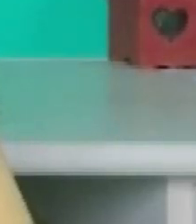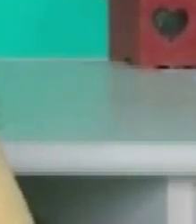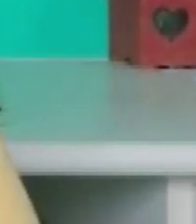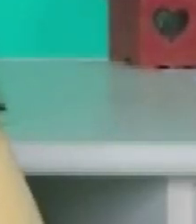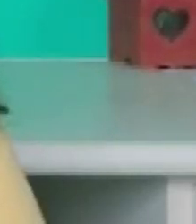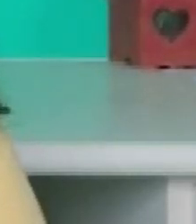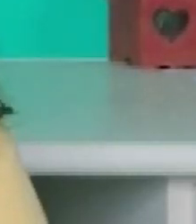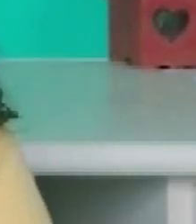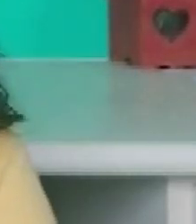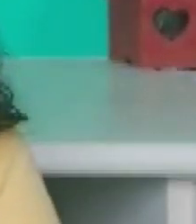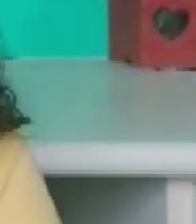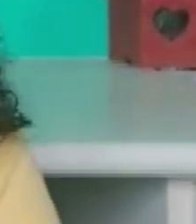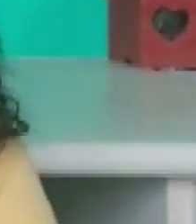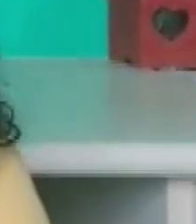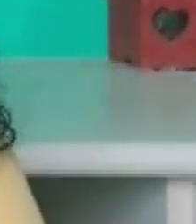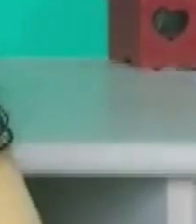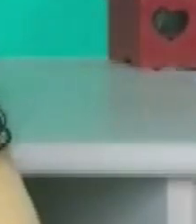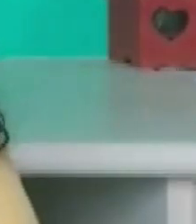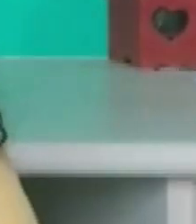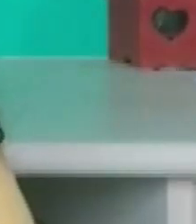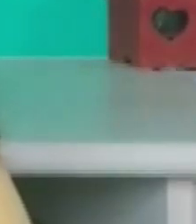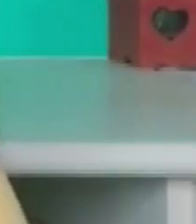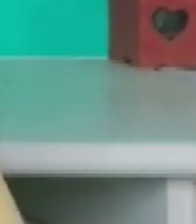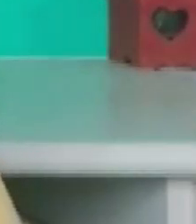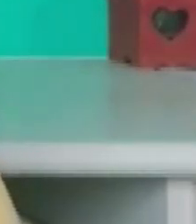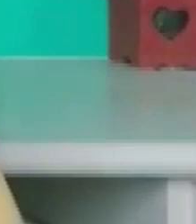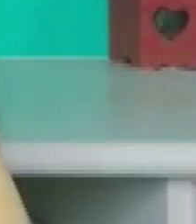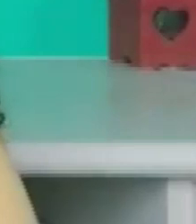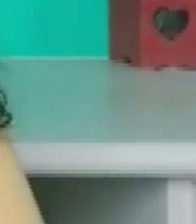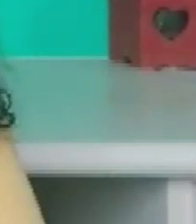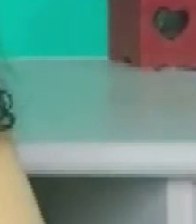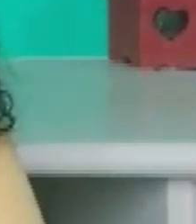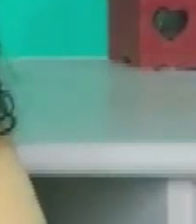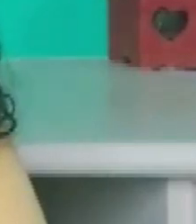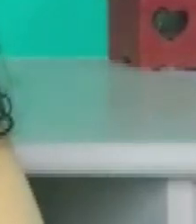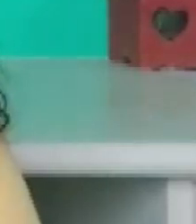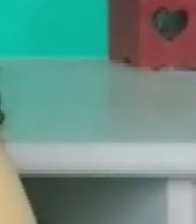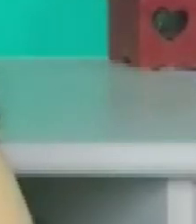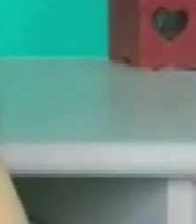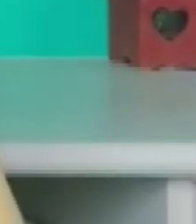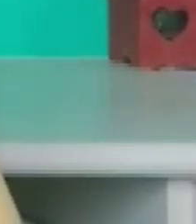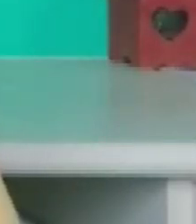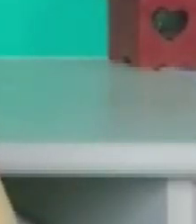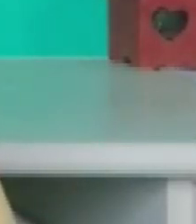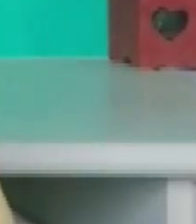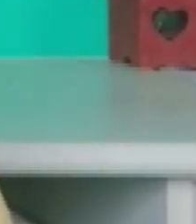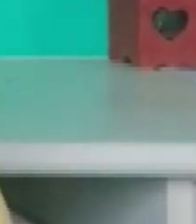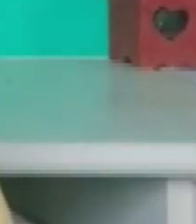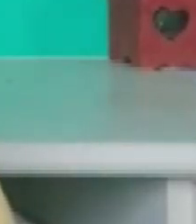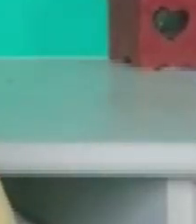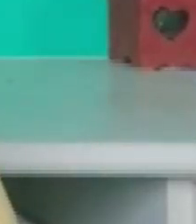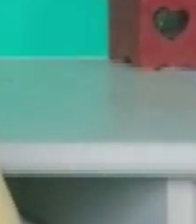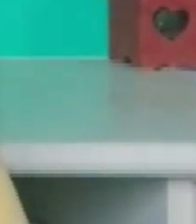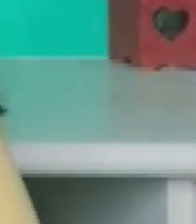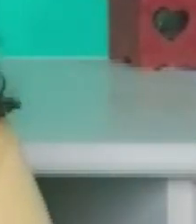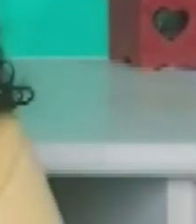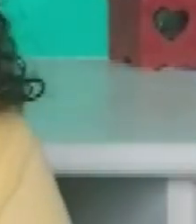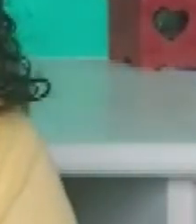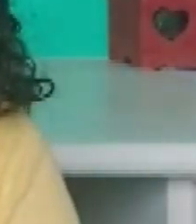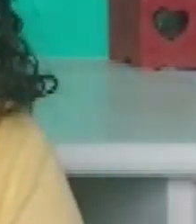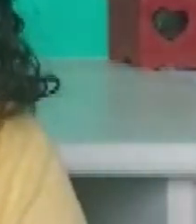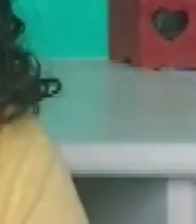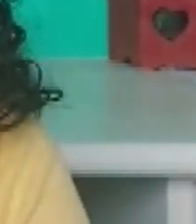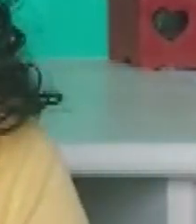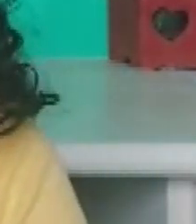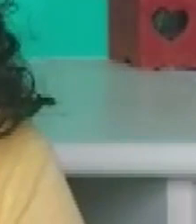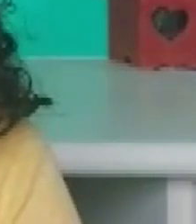campinas@cvv.org.br ou, caso você tenha interesse em atuar em algum dos outros postos no Brasil,